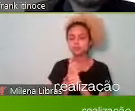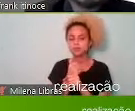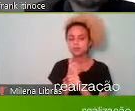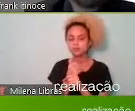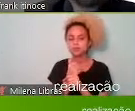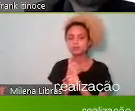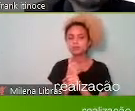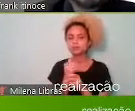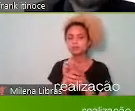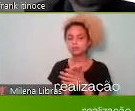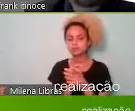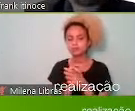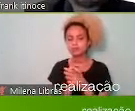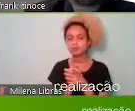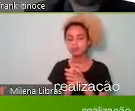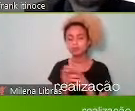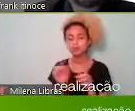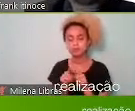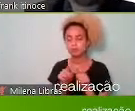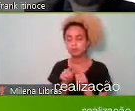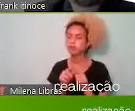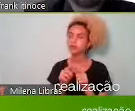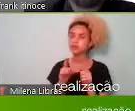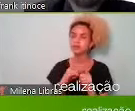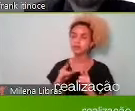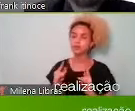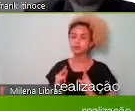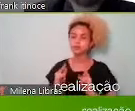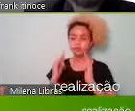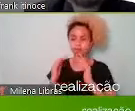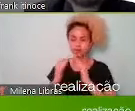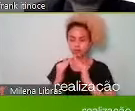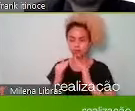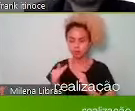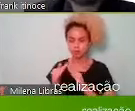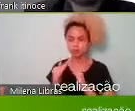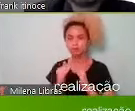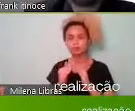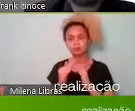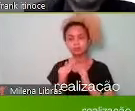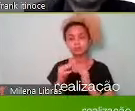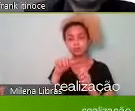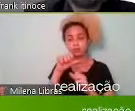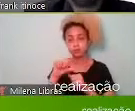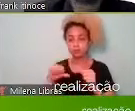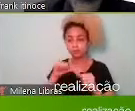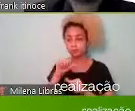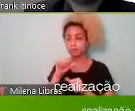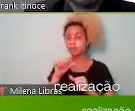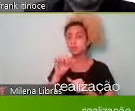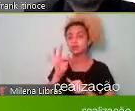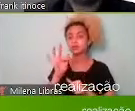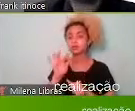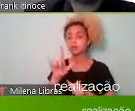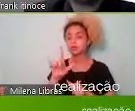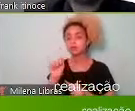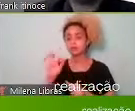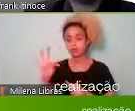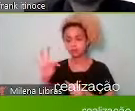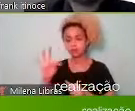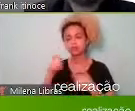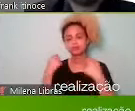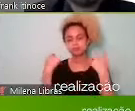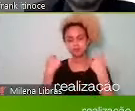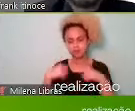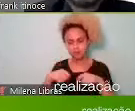ou o uso. Então, eu tinha um prédio que era residencial, resolvi transformar num flat. Tem